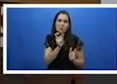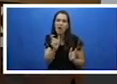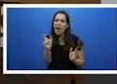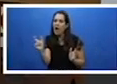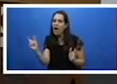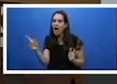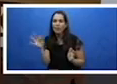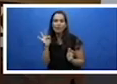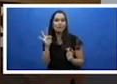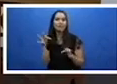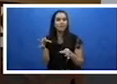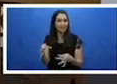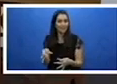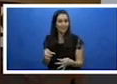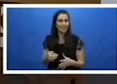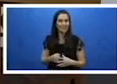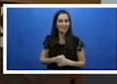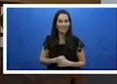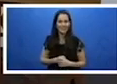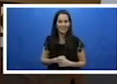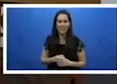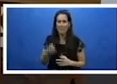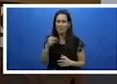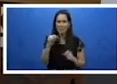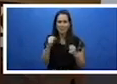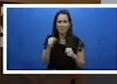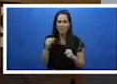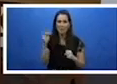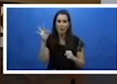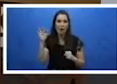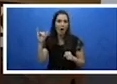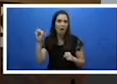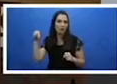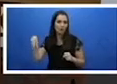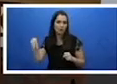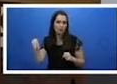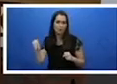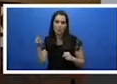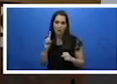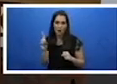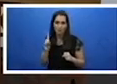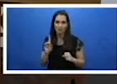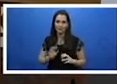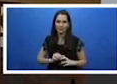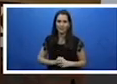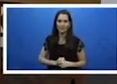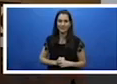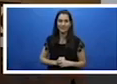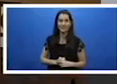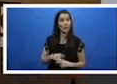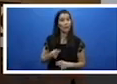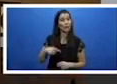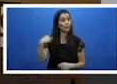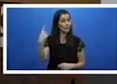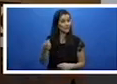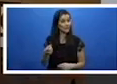fim quando terminar a produção, tá bom? Vamos continuar.